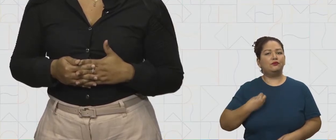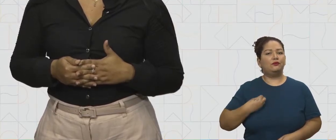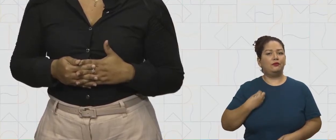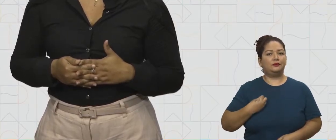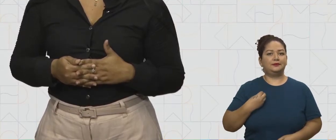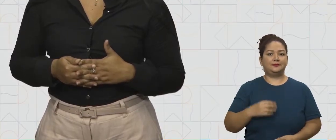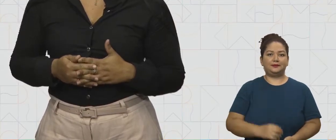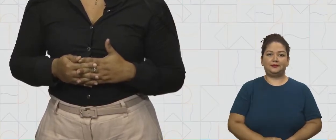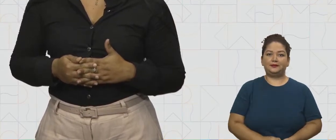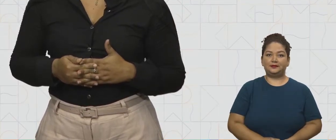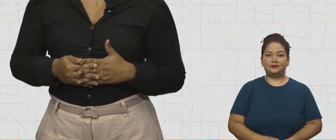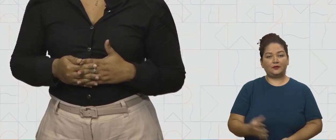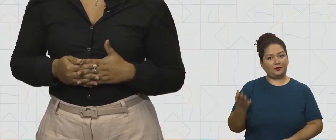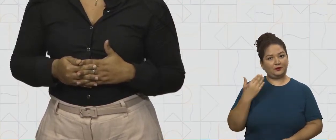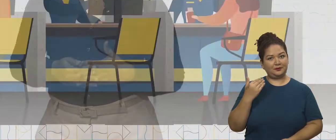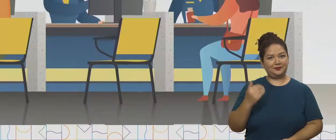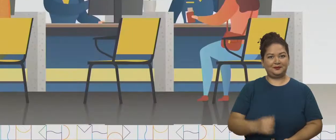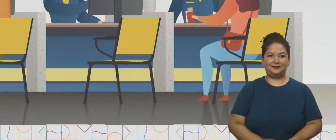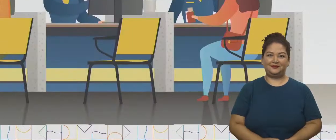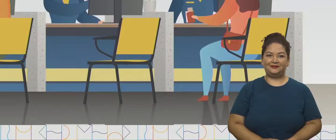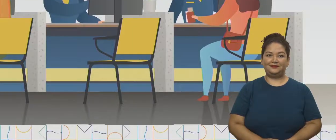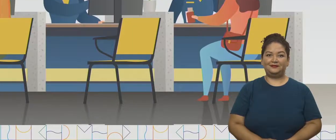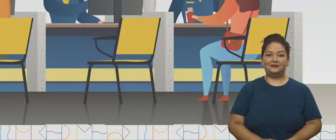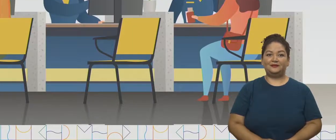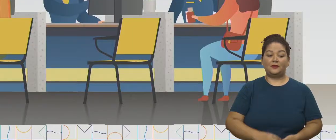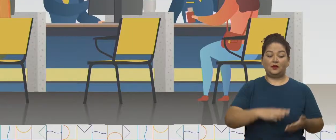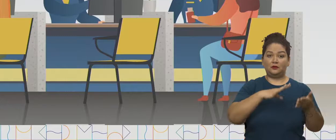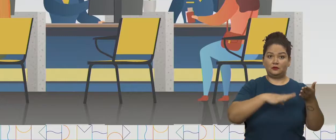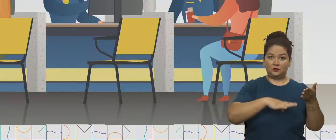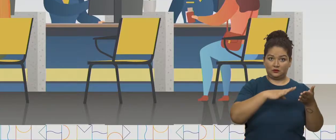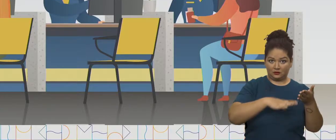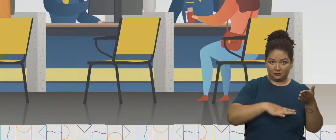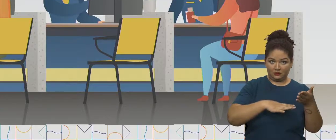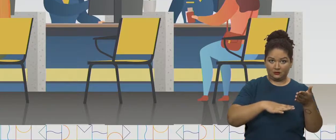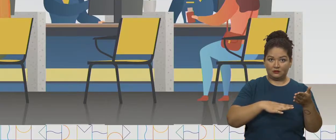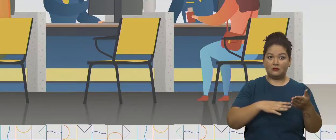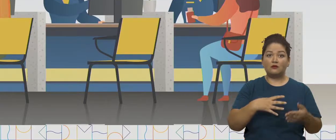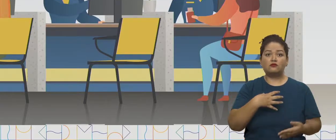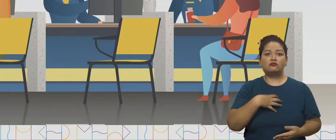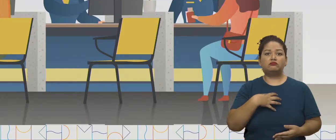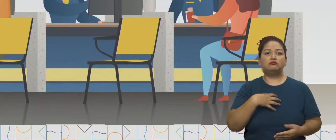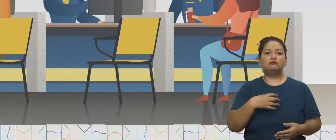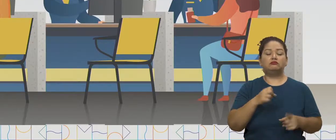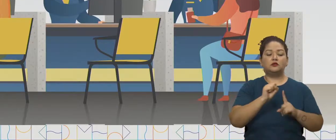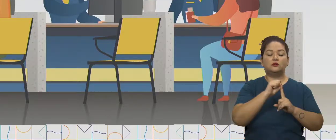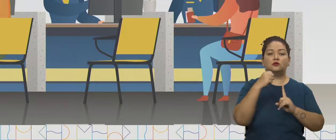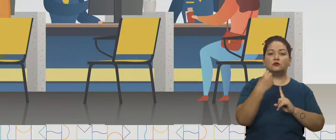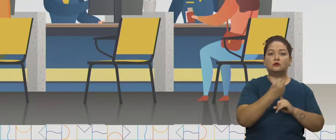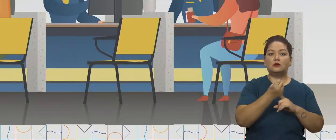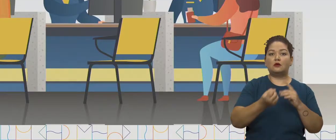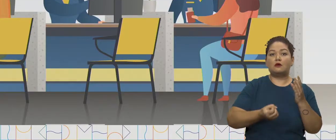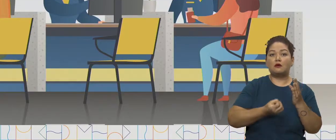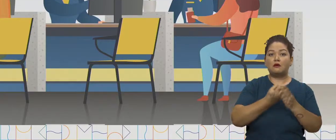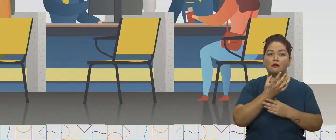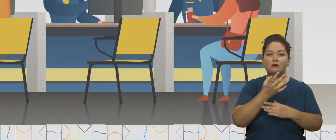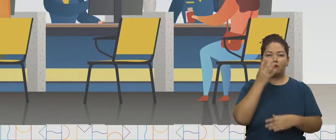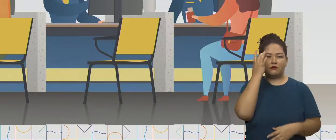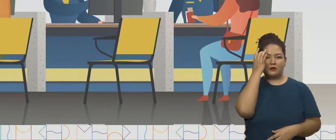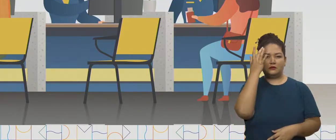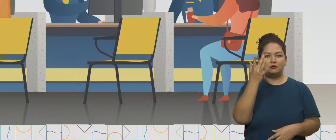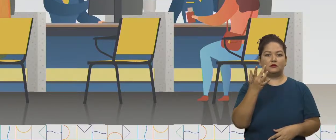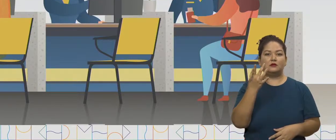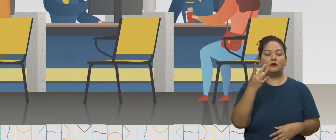dia a dia. Vamos lá então? O boleto é uma forma que a nossa sociedade encontrou para facilitar